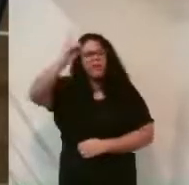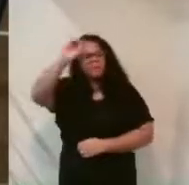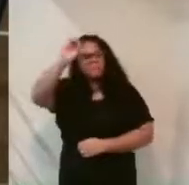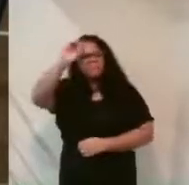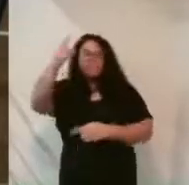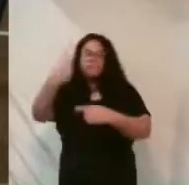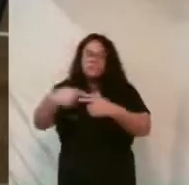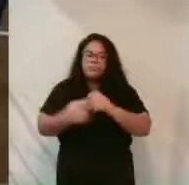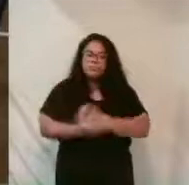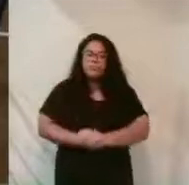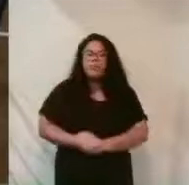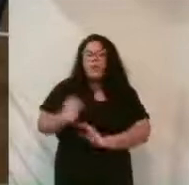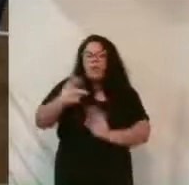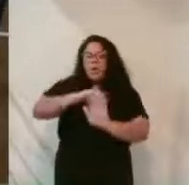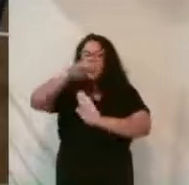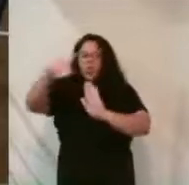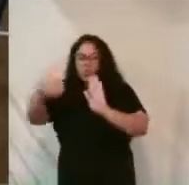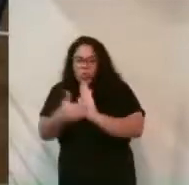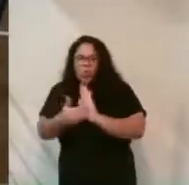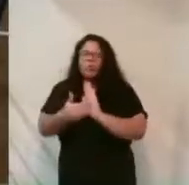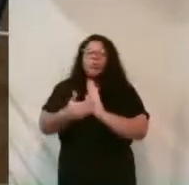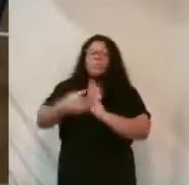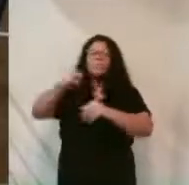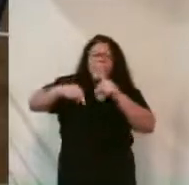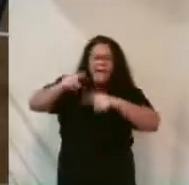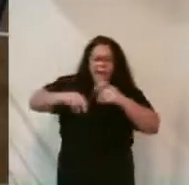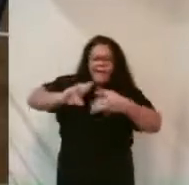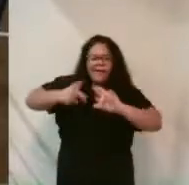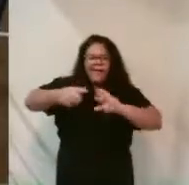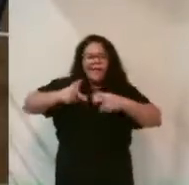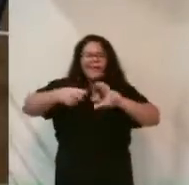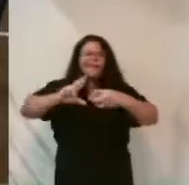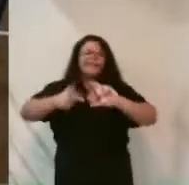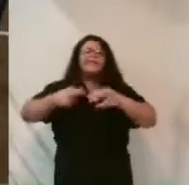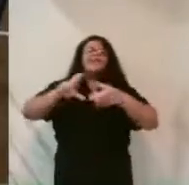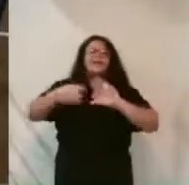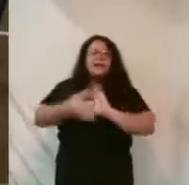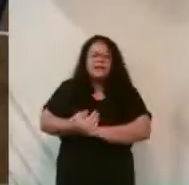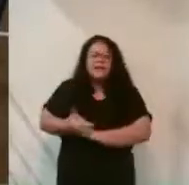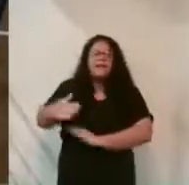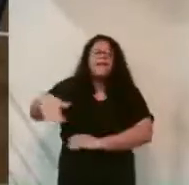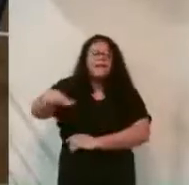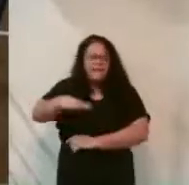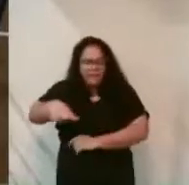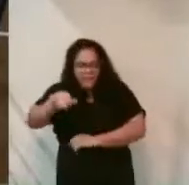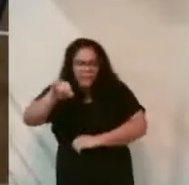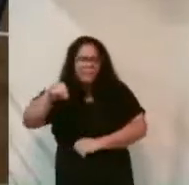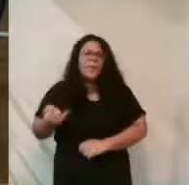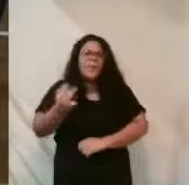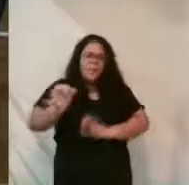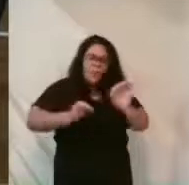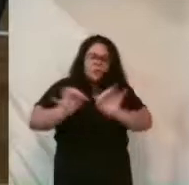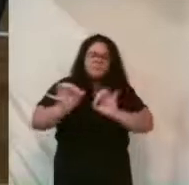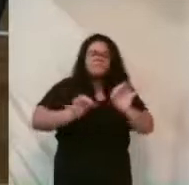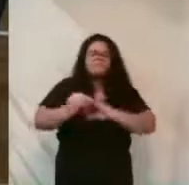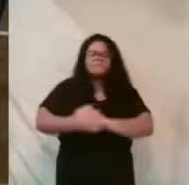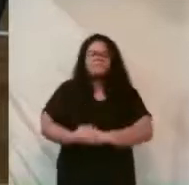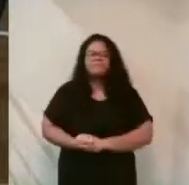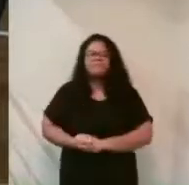maioria dos resíduos recicláveis passa por eles, né? Então, isso é importante, importante dizer. Então, aqui é uma